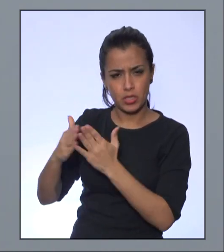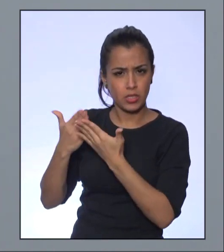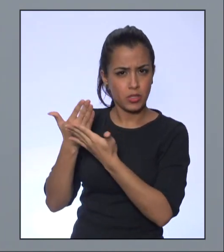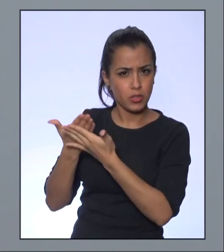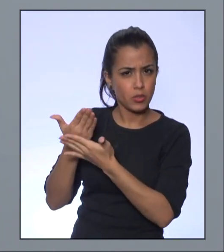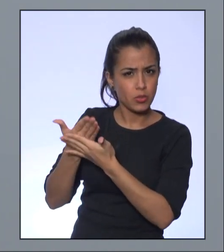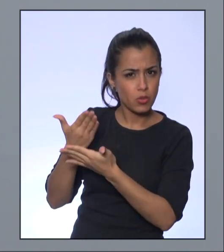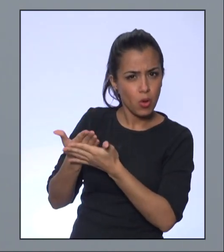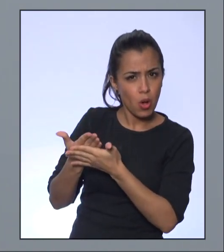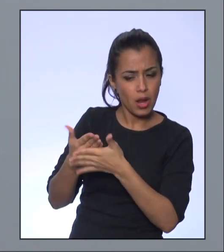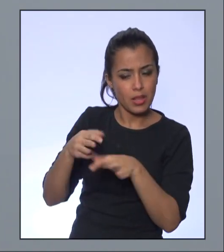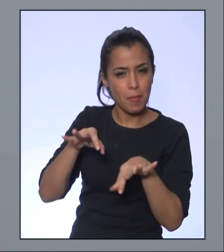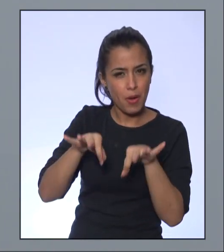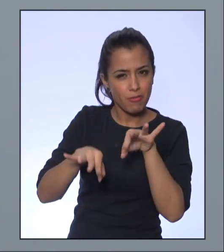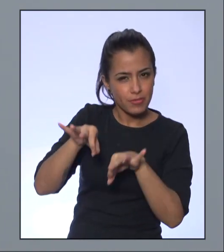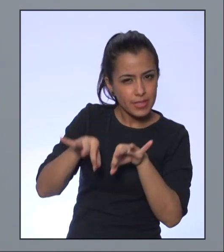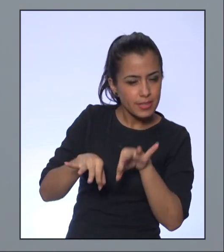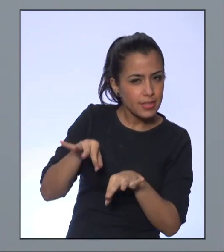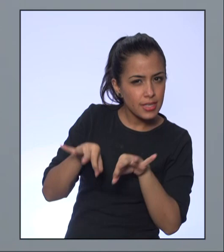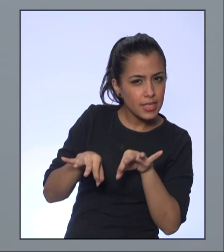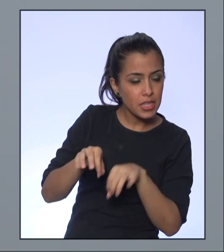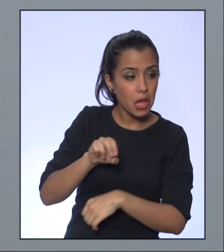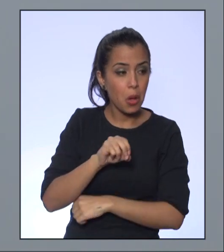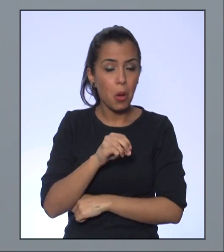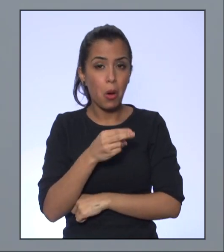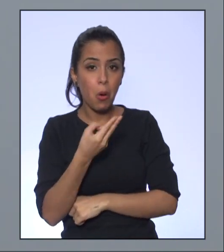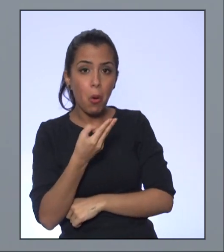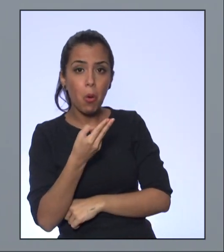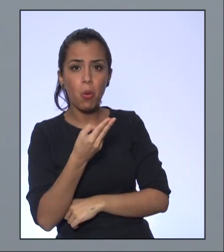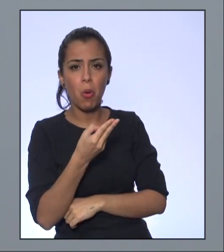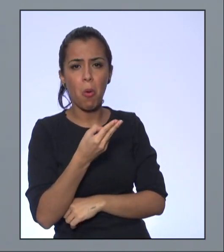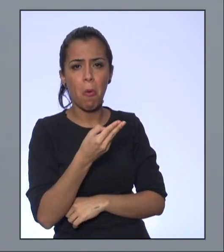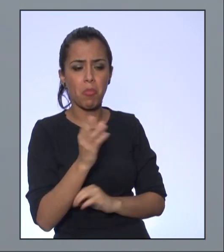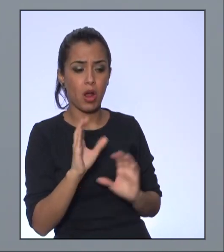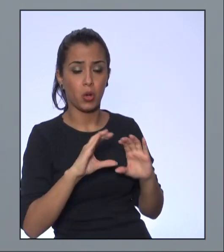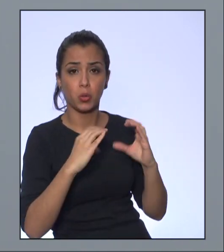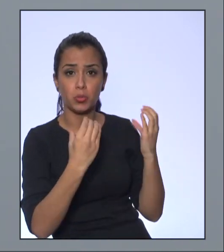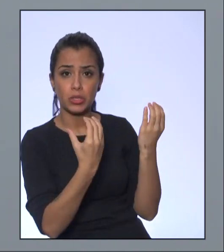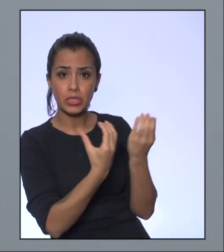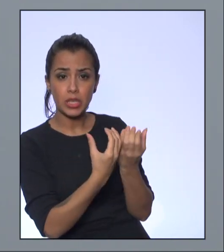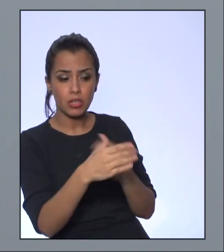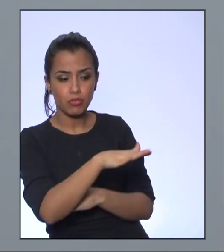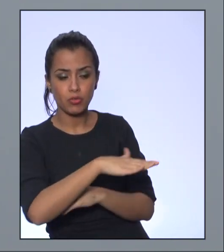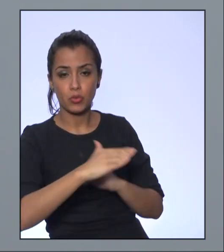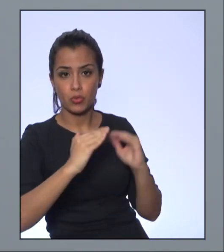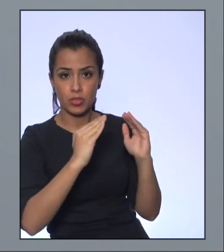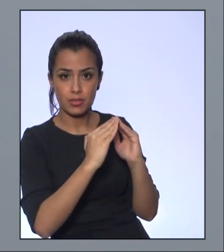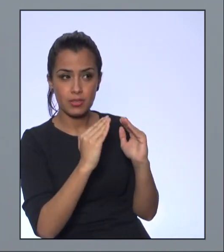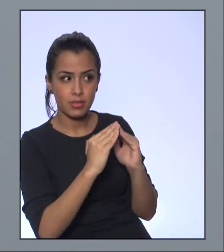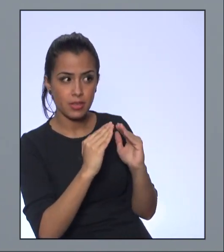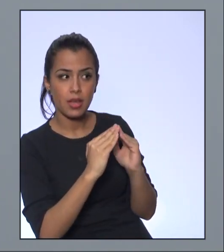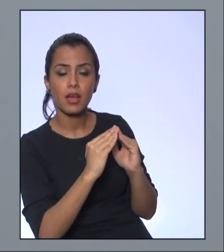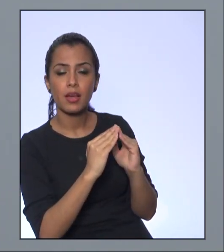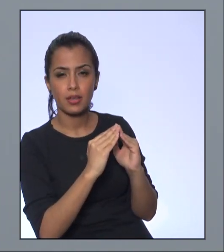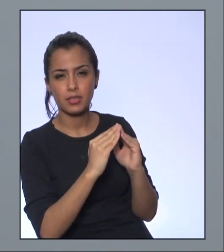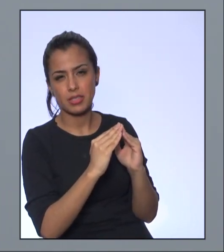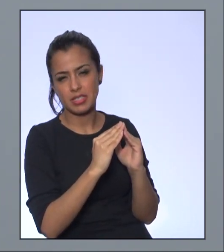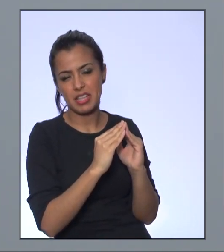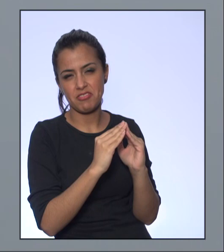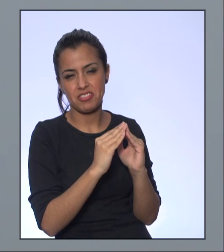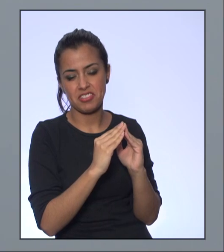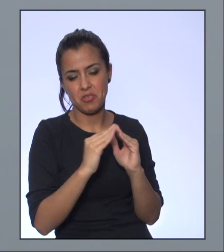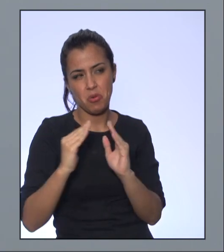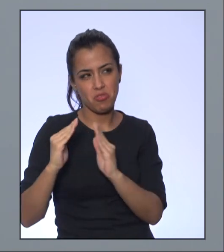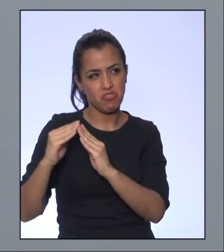essa oficina na escola, ou se você vai montar na comunidade, procure uma liderança comunitária, alguém da associação de bairro, da